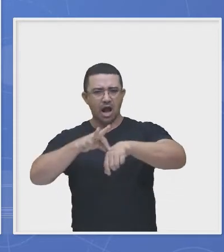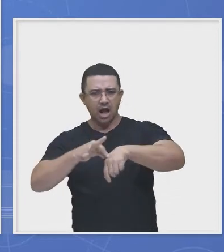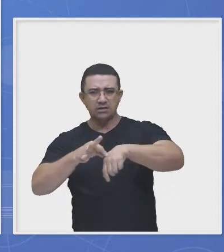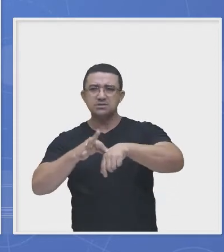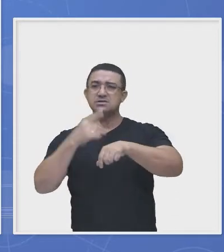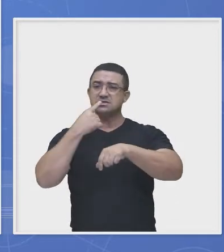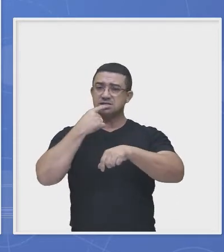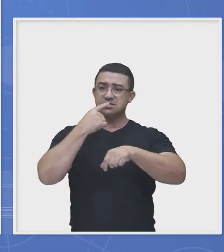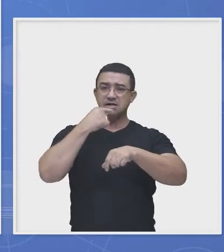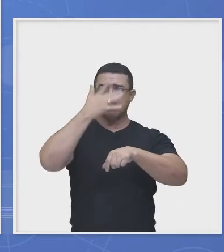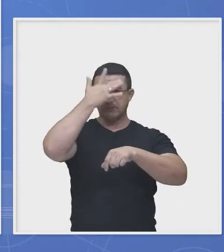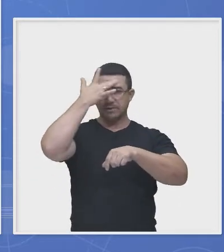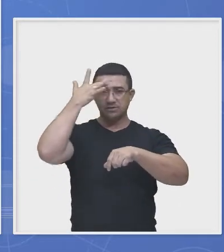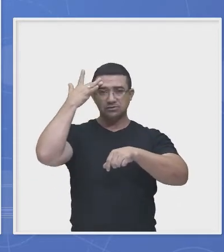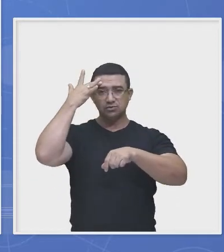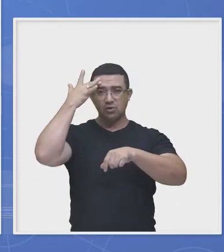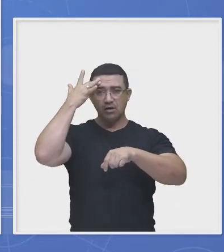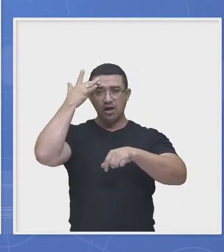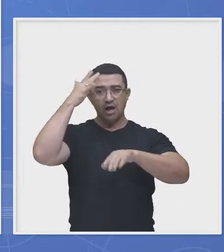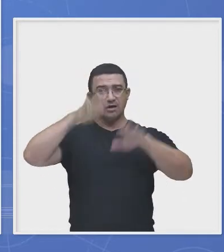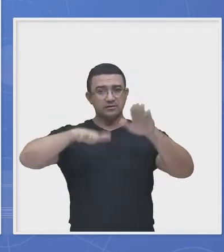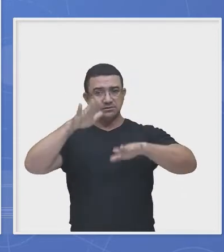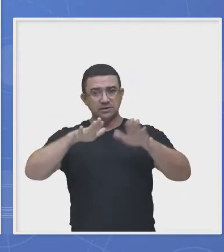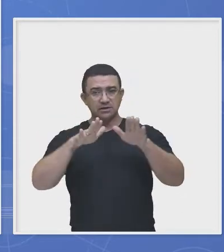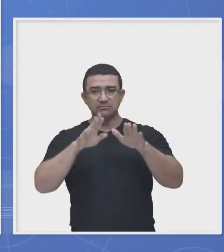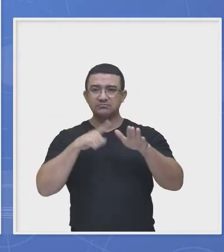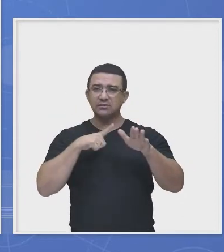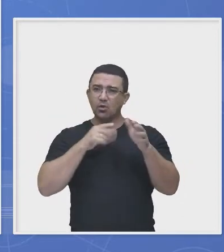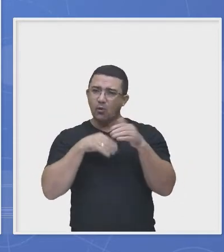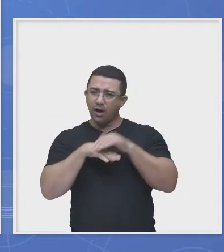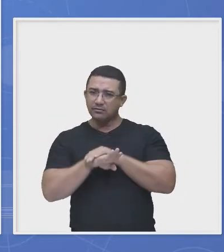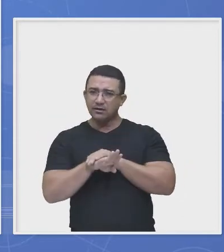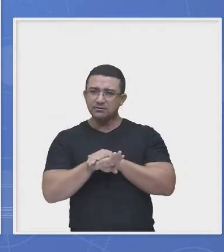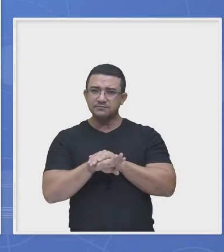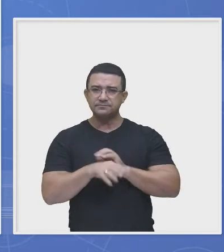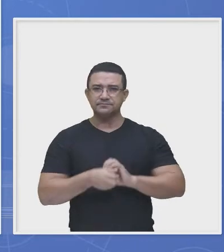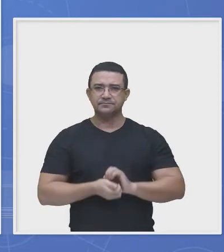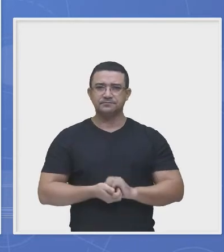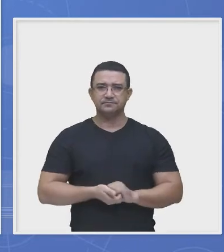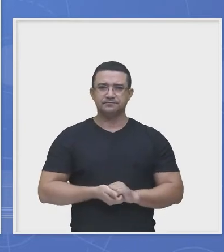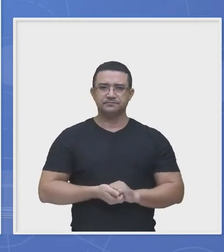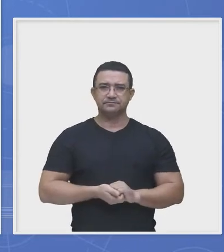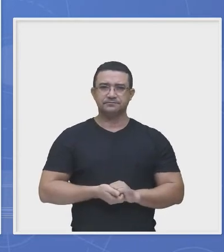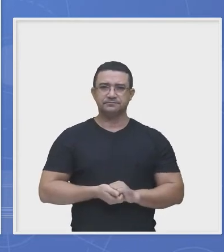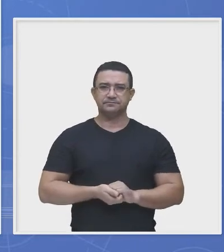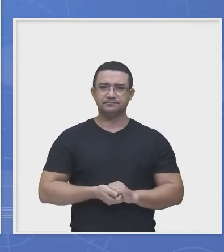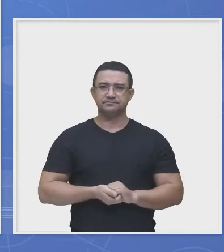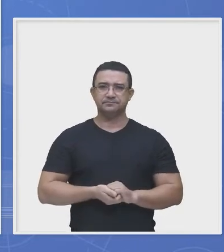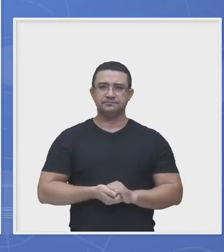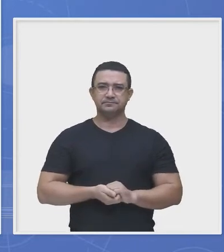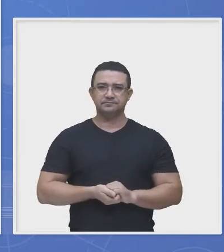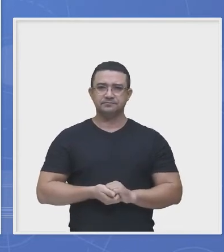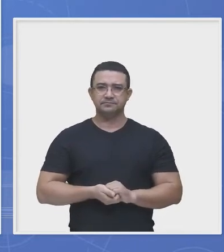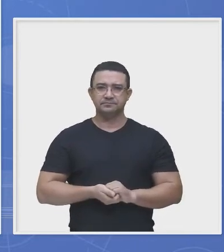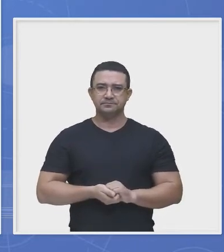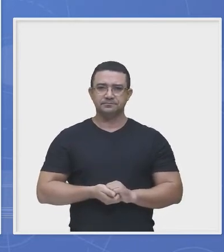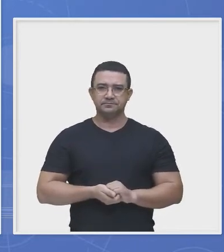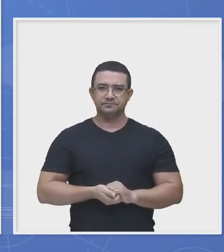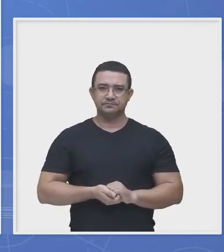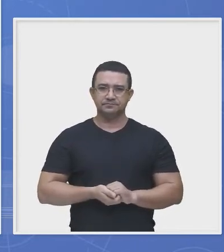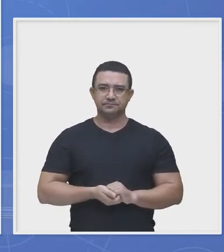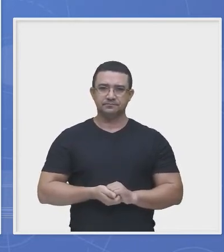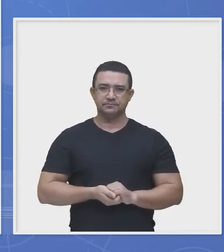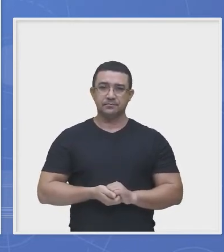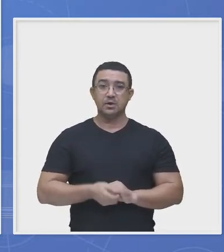para sempre refugiram. Megatérios, nós vamos ter aí, gente, exatamente aquelas preguiças gigantes, certo?